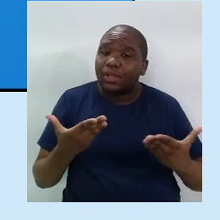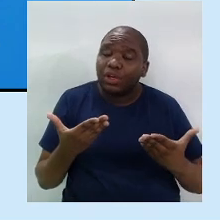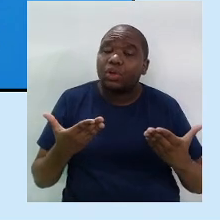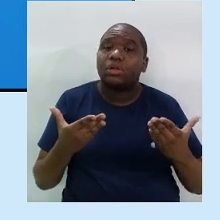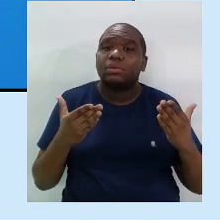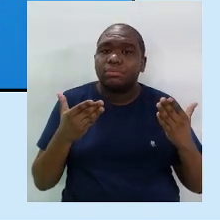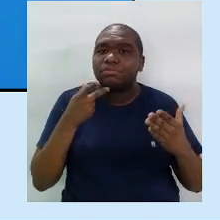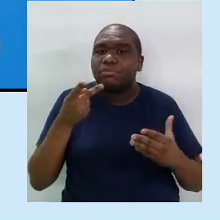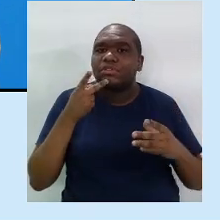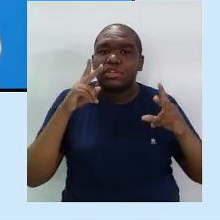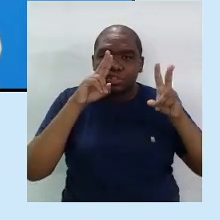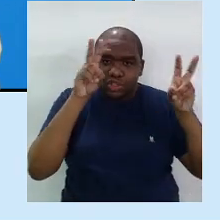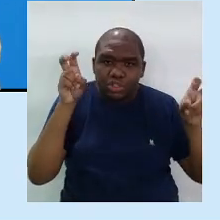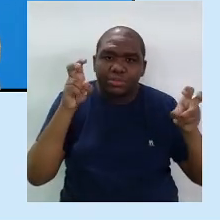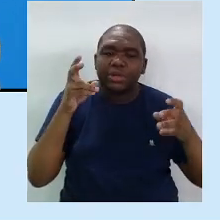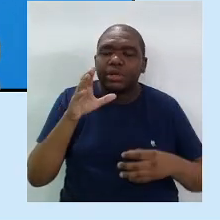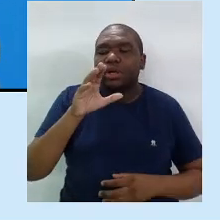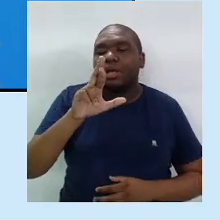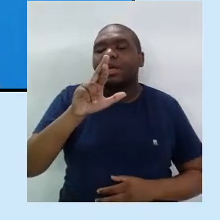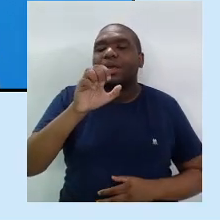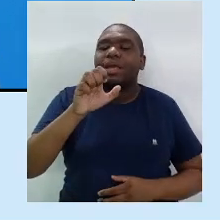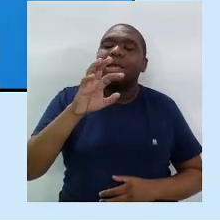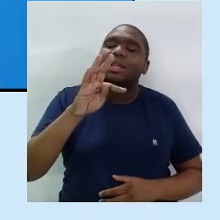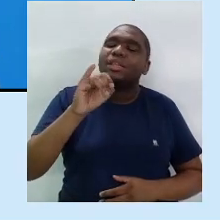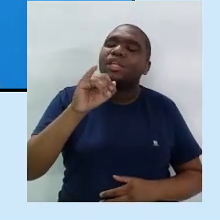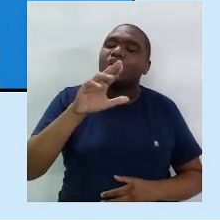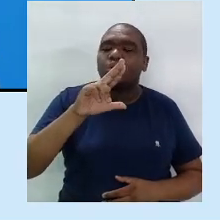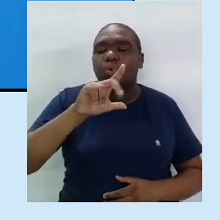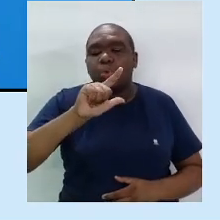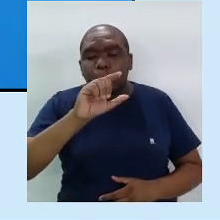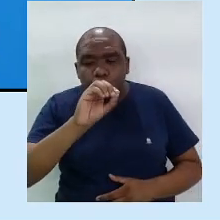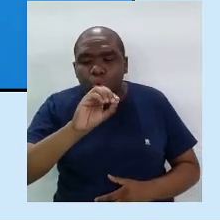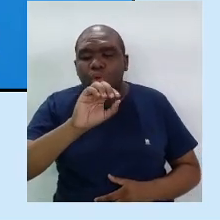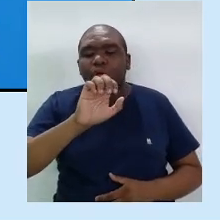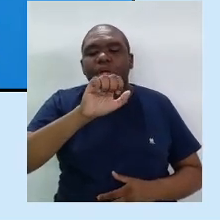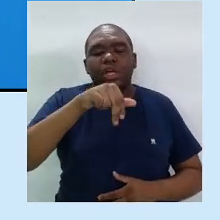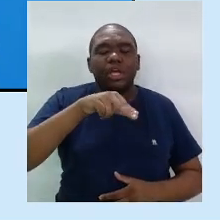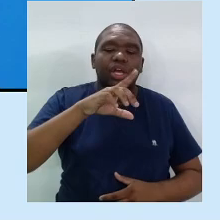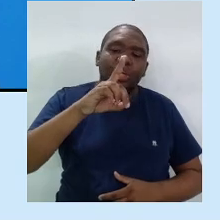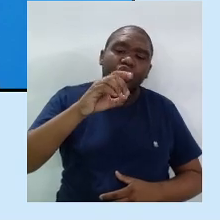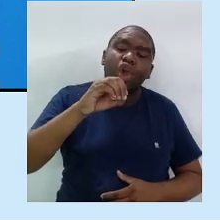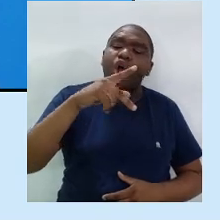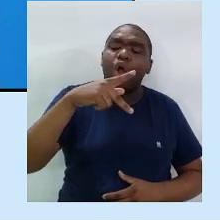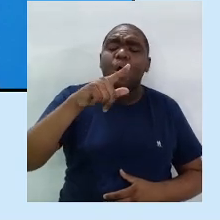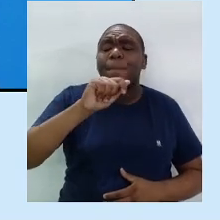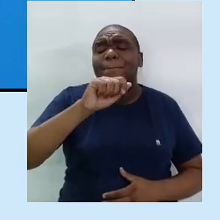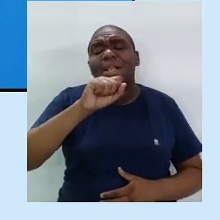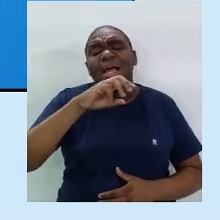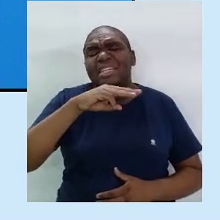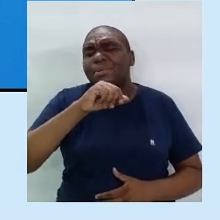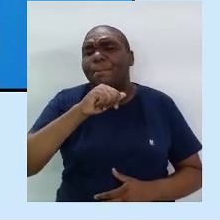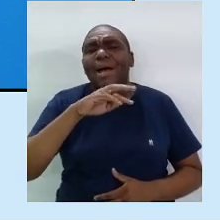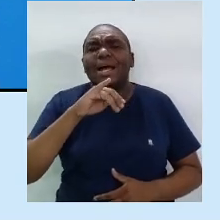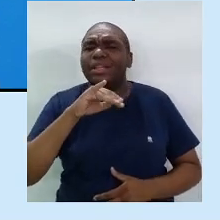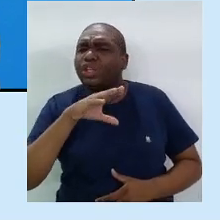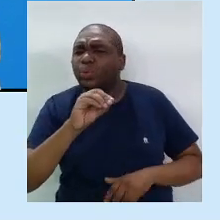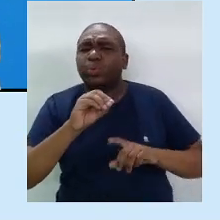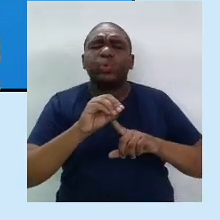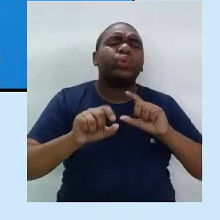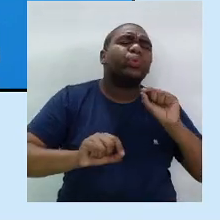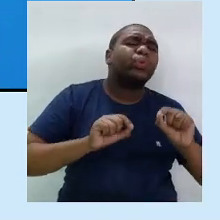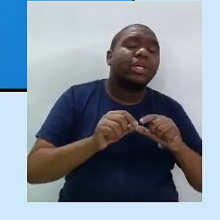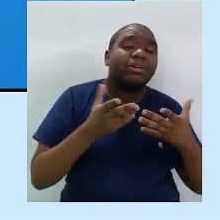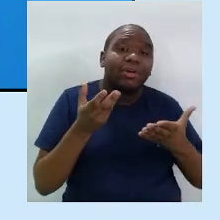o retículo endoplasmático, que é uma organela, né? Ela vai ajudar